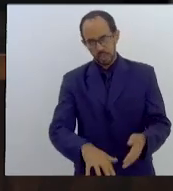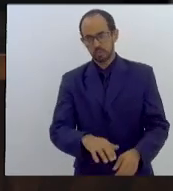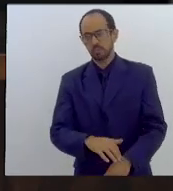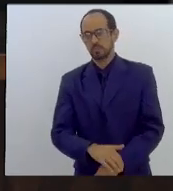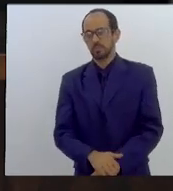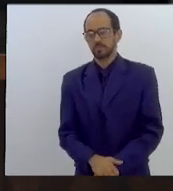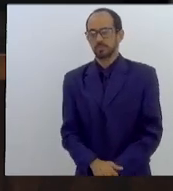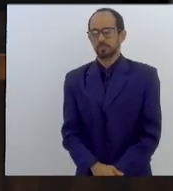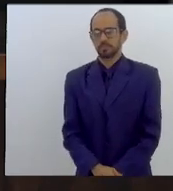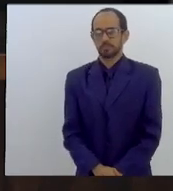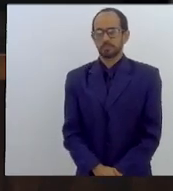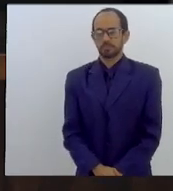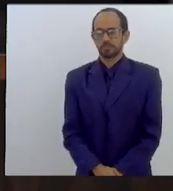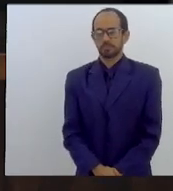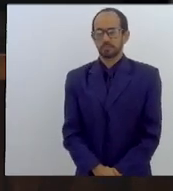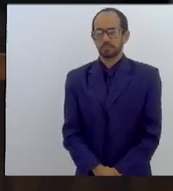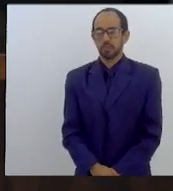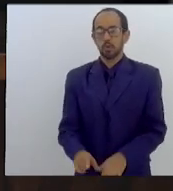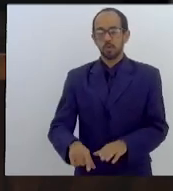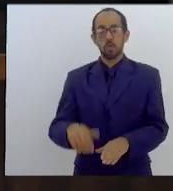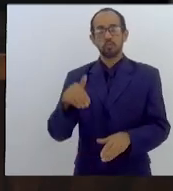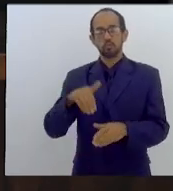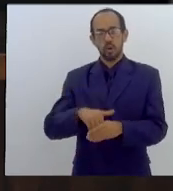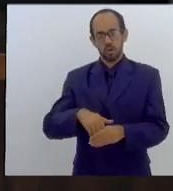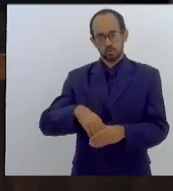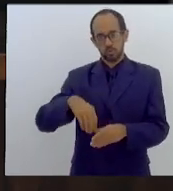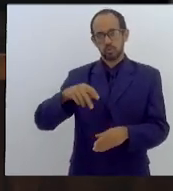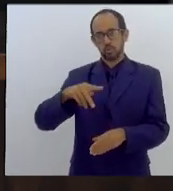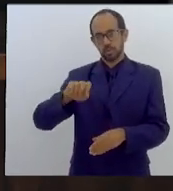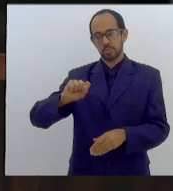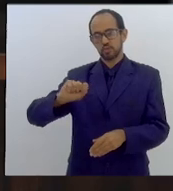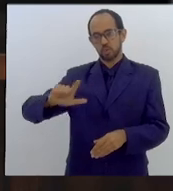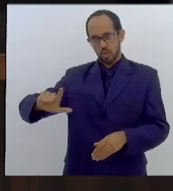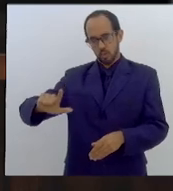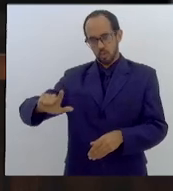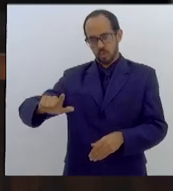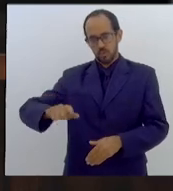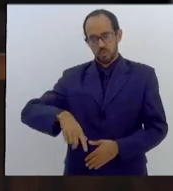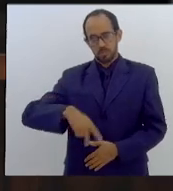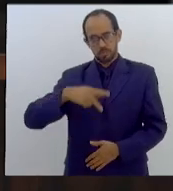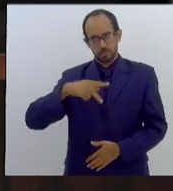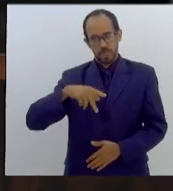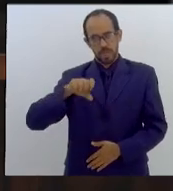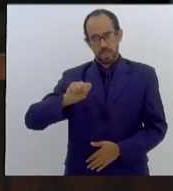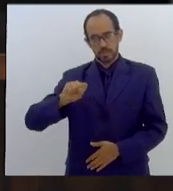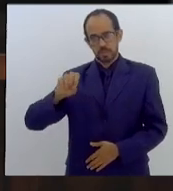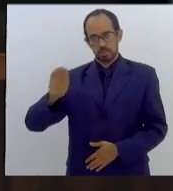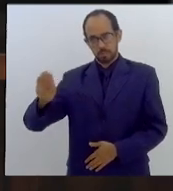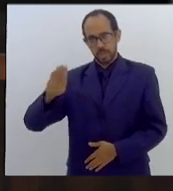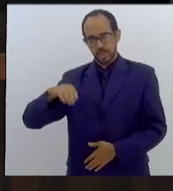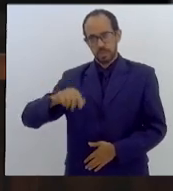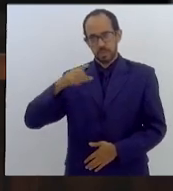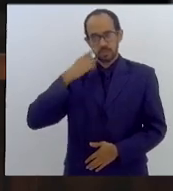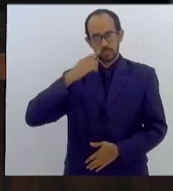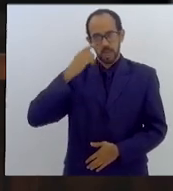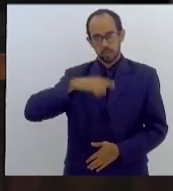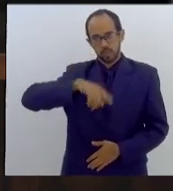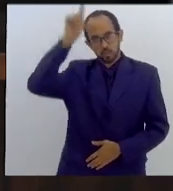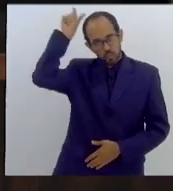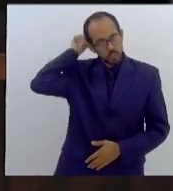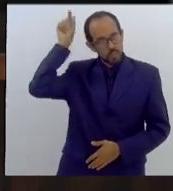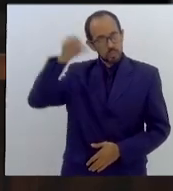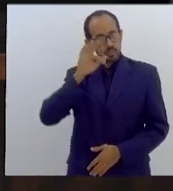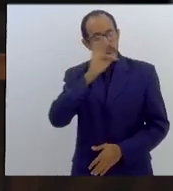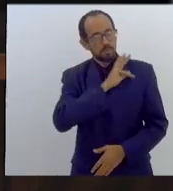requerimento de destaque. Com voto favorável da bancada do PSOL, PSB, deputado Luiz, deputada